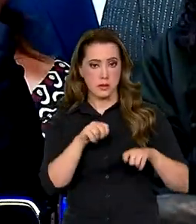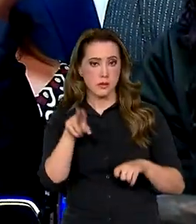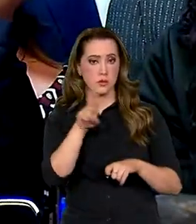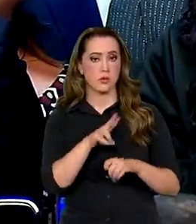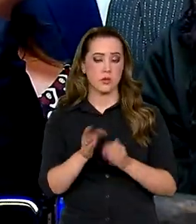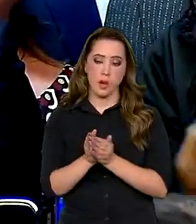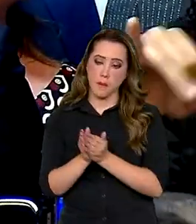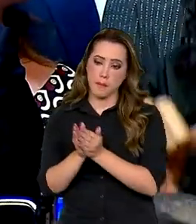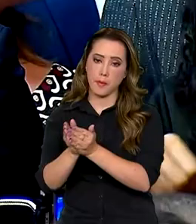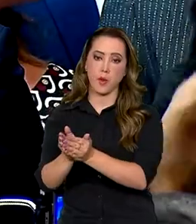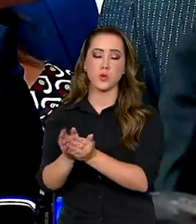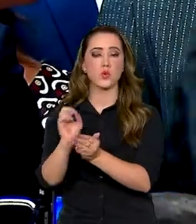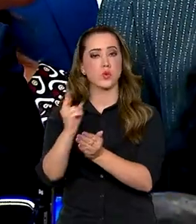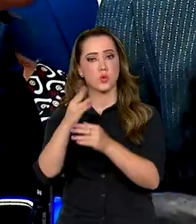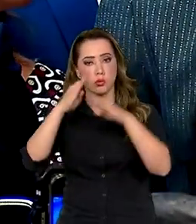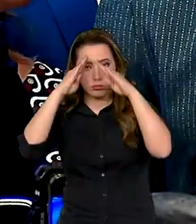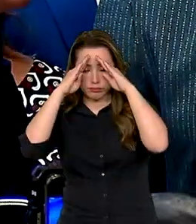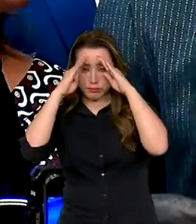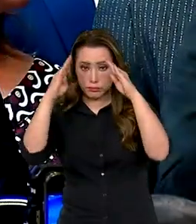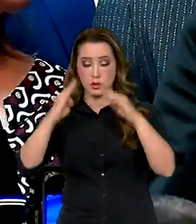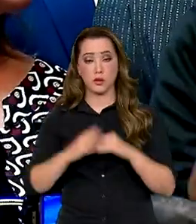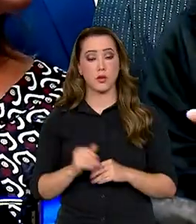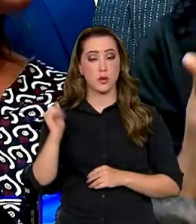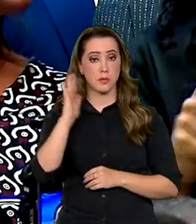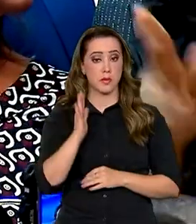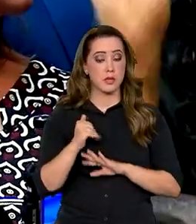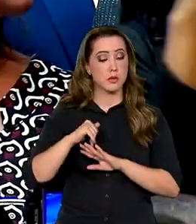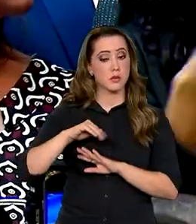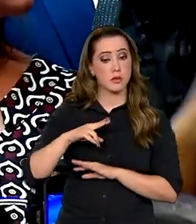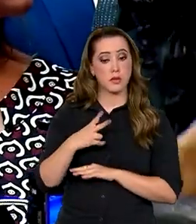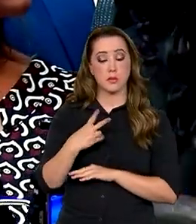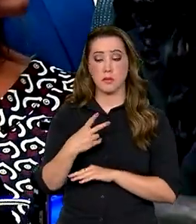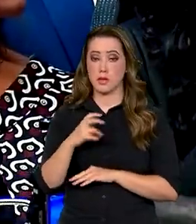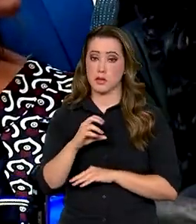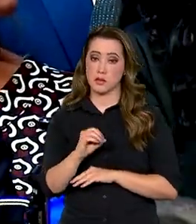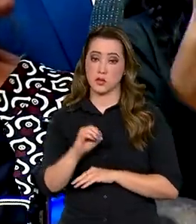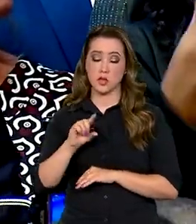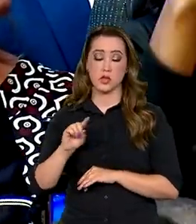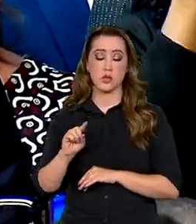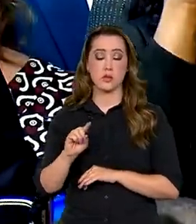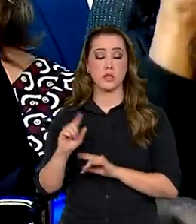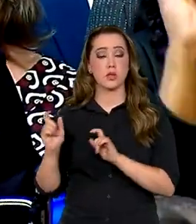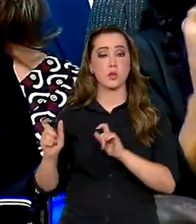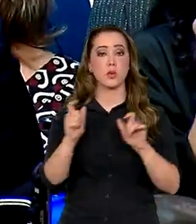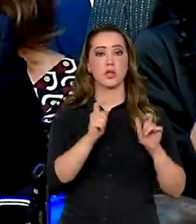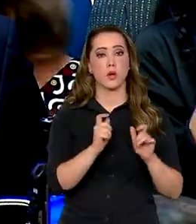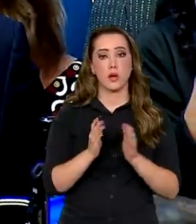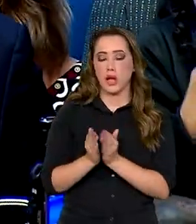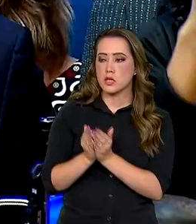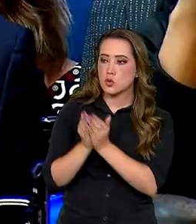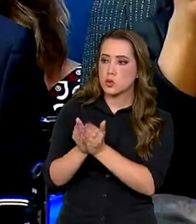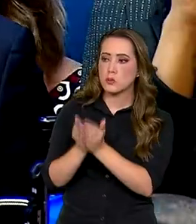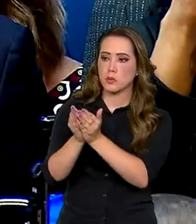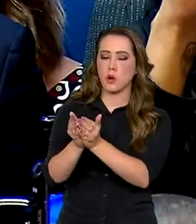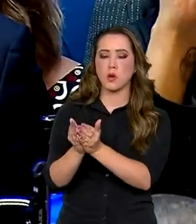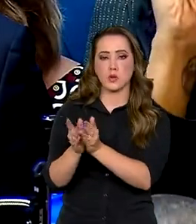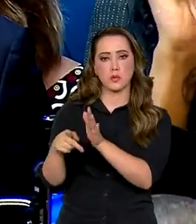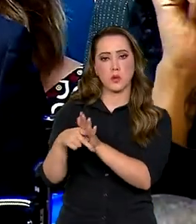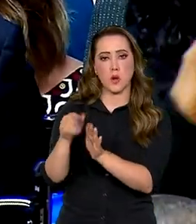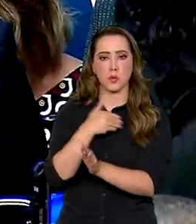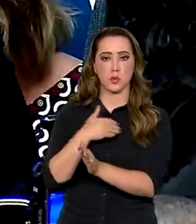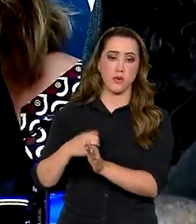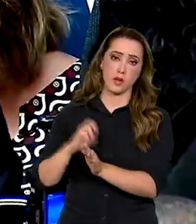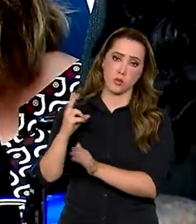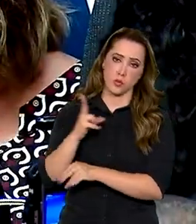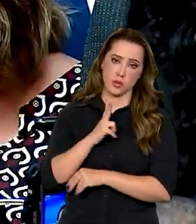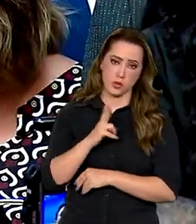nossos portos e aeroportos. O Brasil tem mais de 250 portos públicos e privados. O